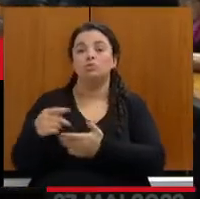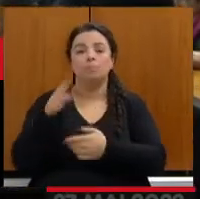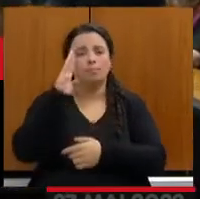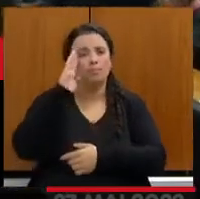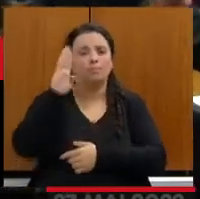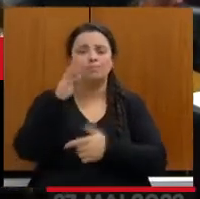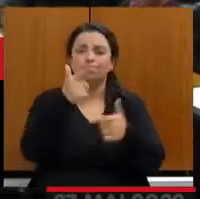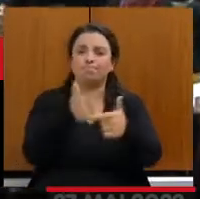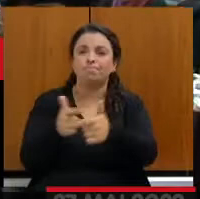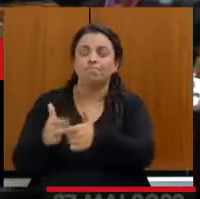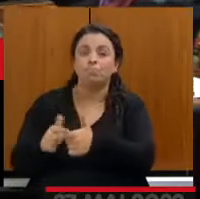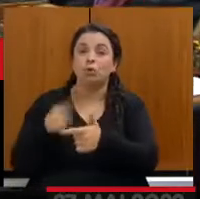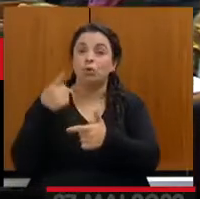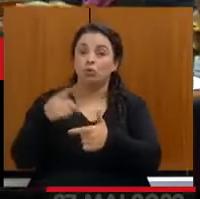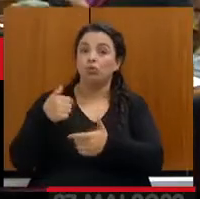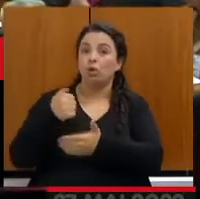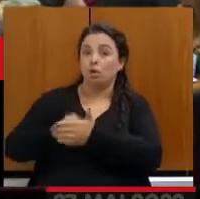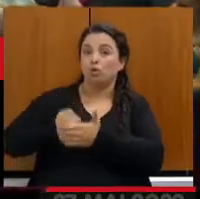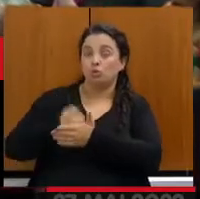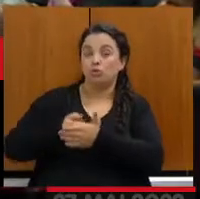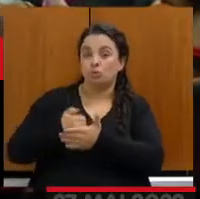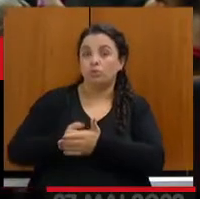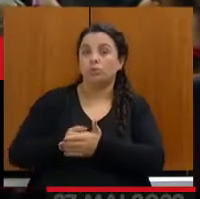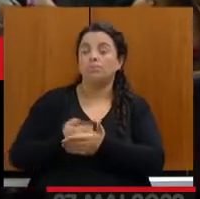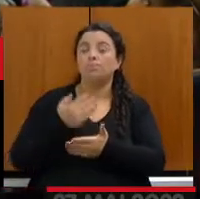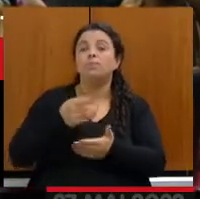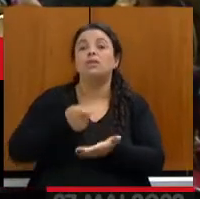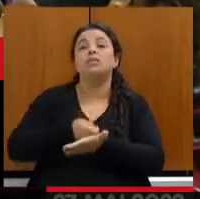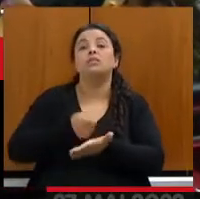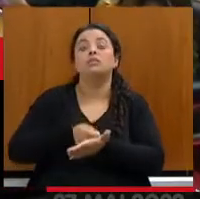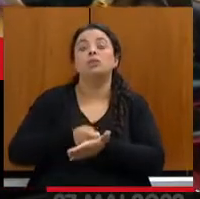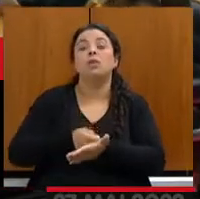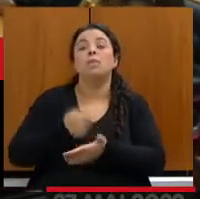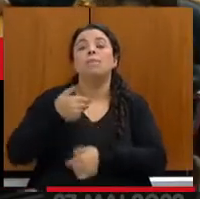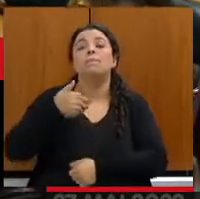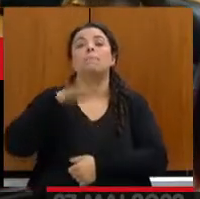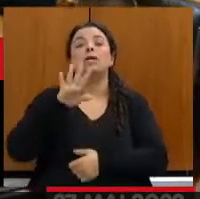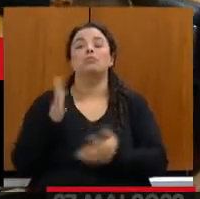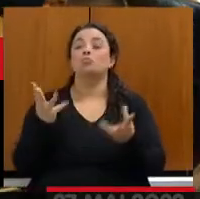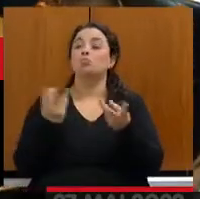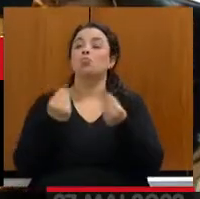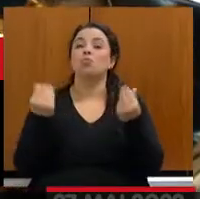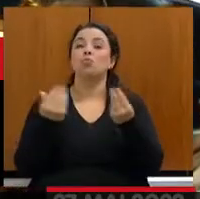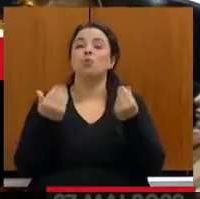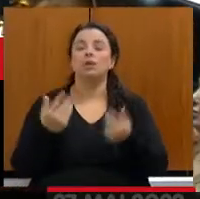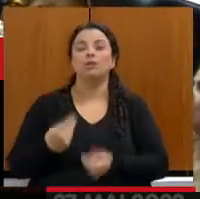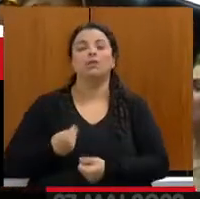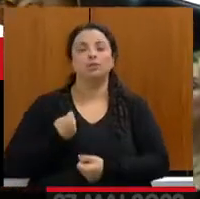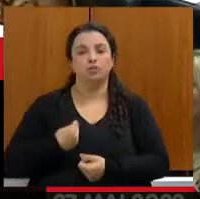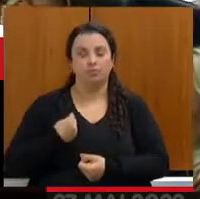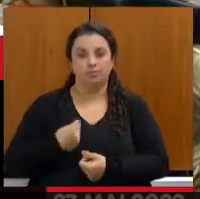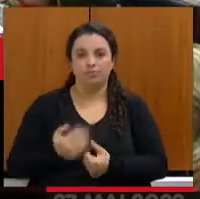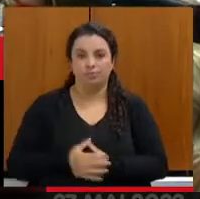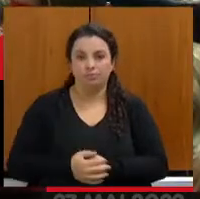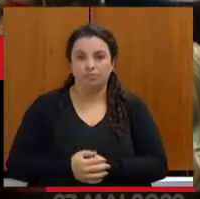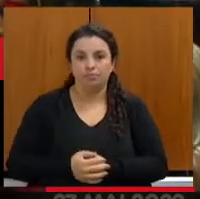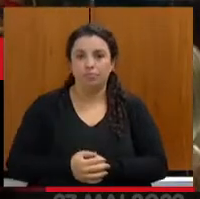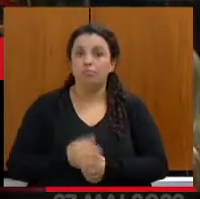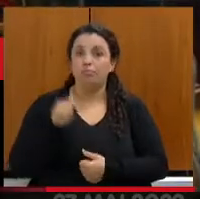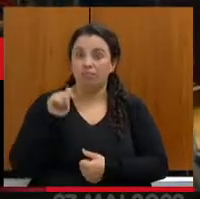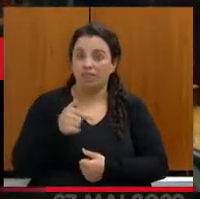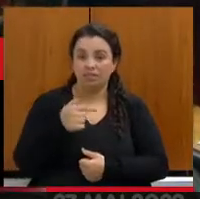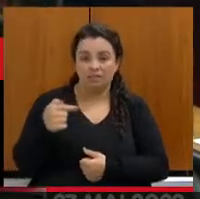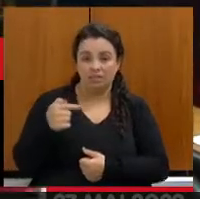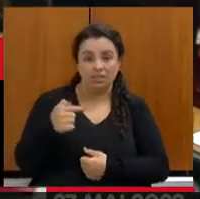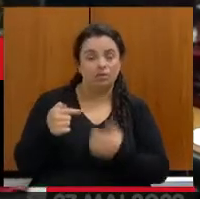em suas lutas por melhores condições de vida esse número não é por acaso refere-se